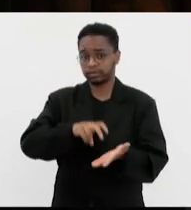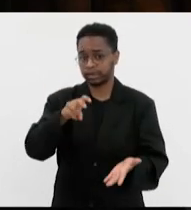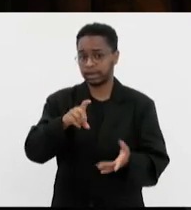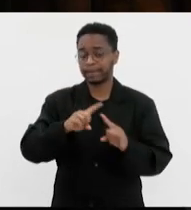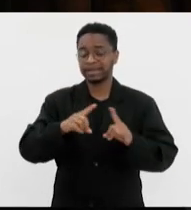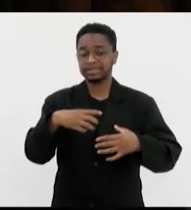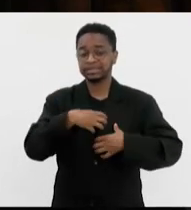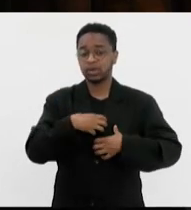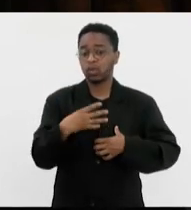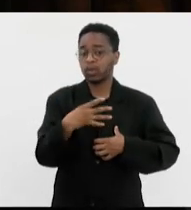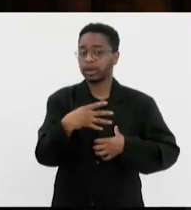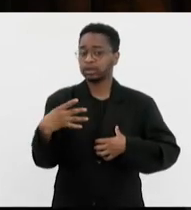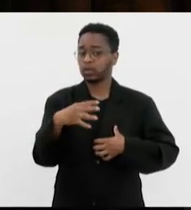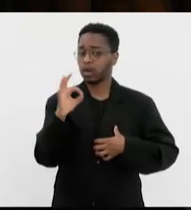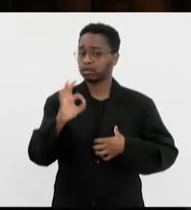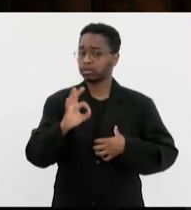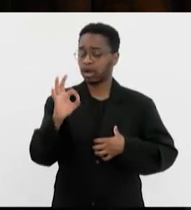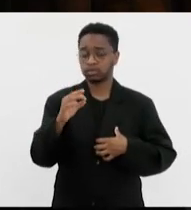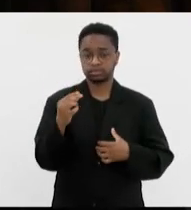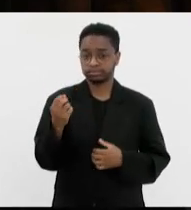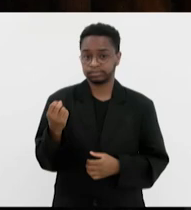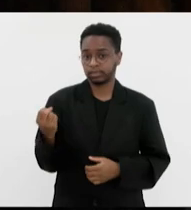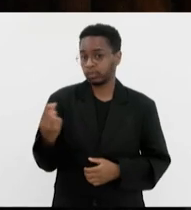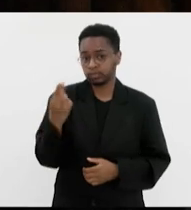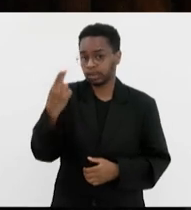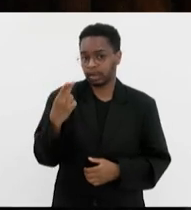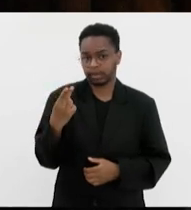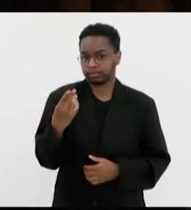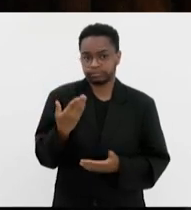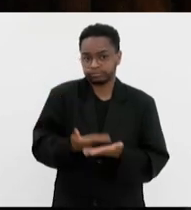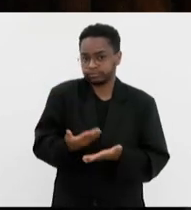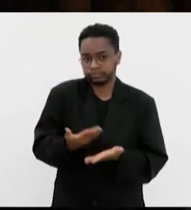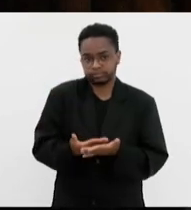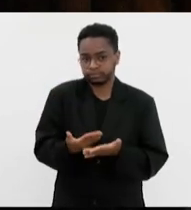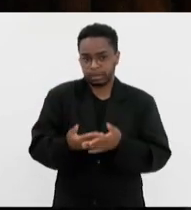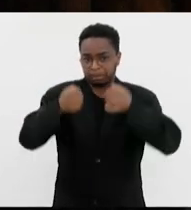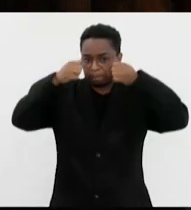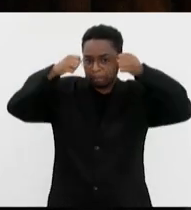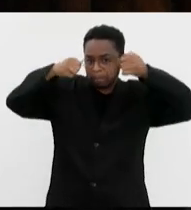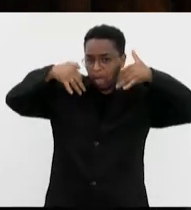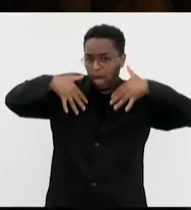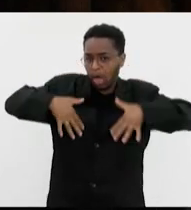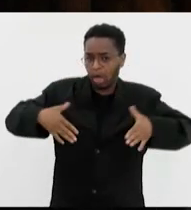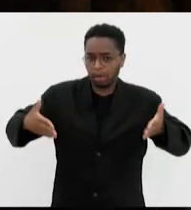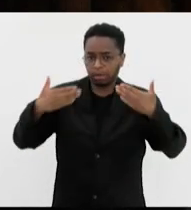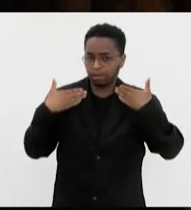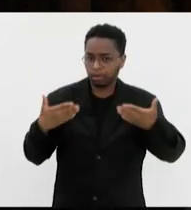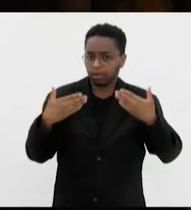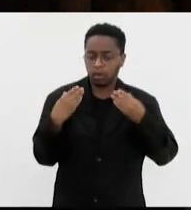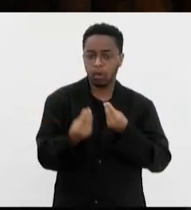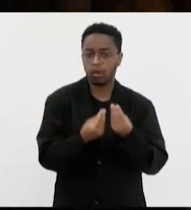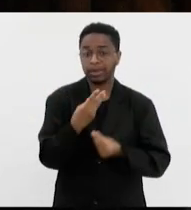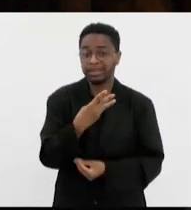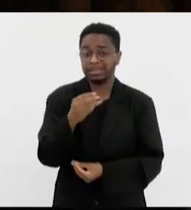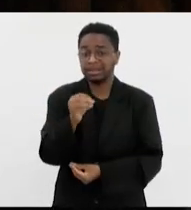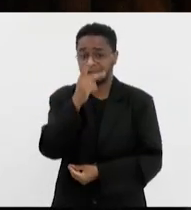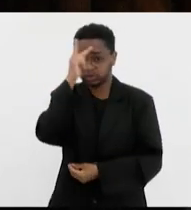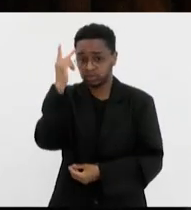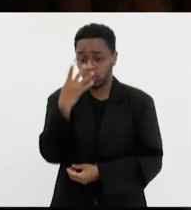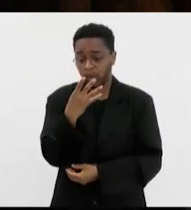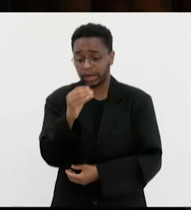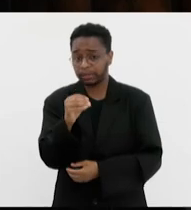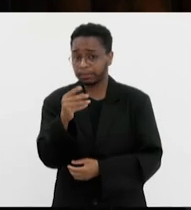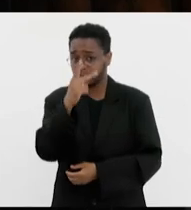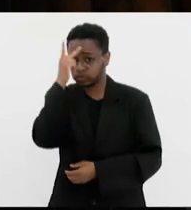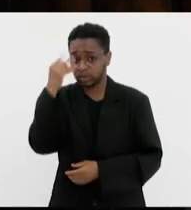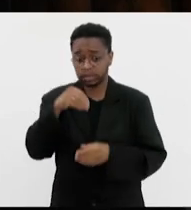graus. É impossível ter aula de qualidade numa sala com 30, 40 pessoas com uma